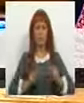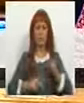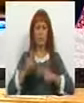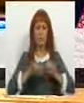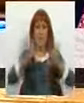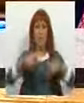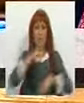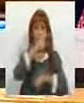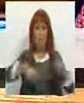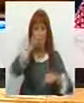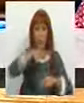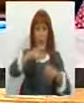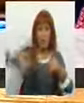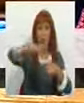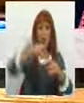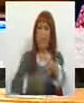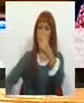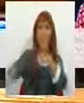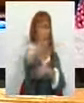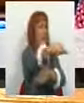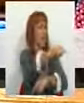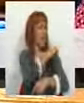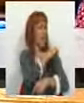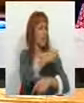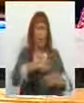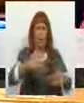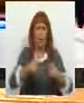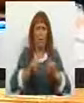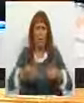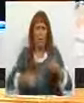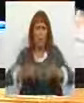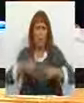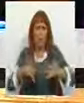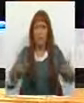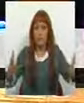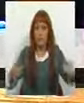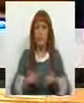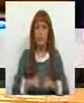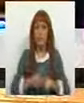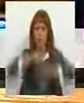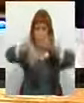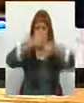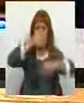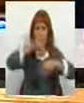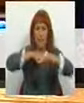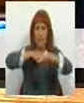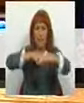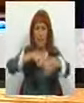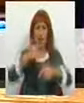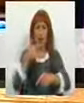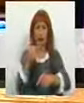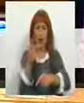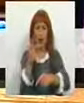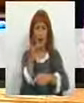que acaba no meio do campo, numa rotunda e volta para trás. Ou do que lançar uma empreitada que atafolharia trânsito no meio da Trofa,